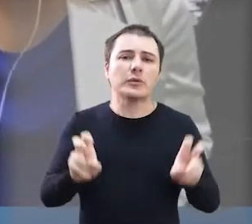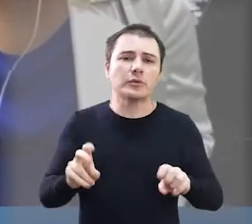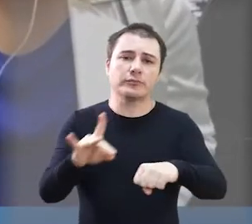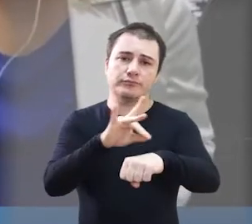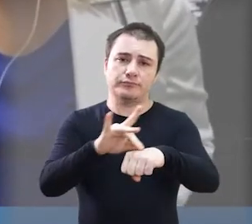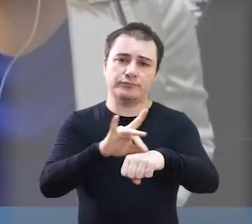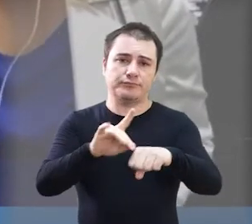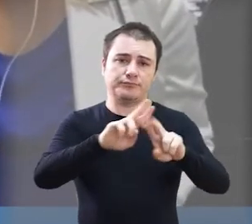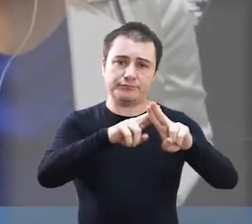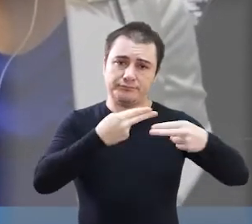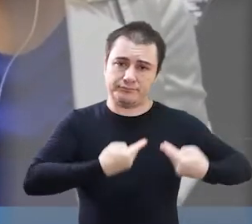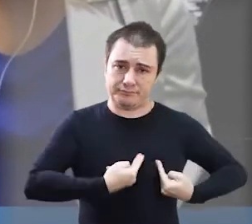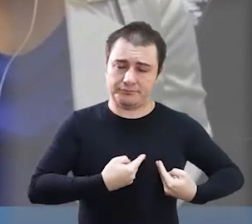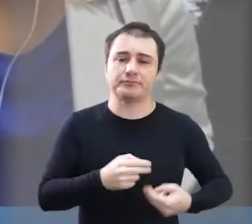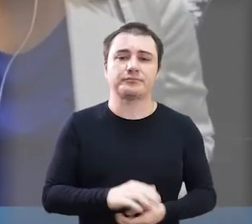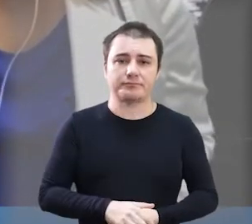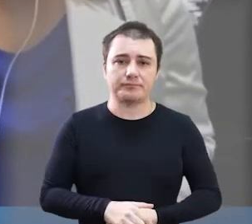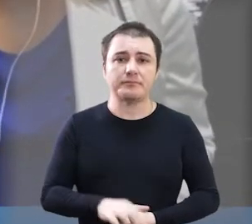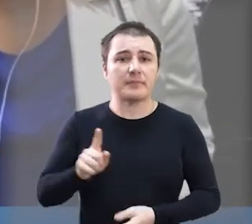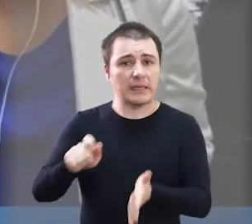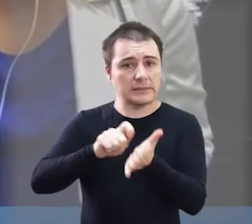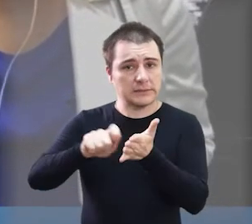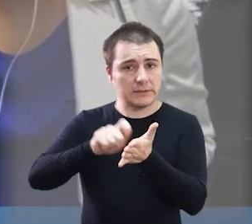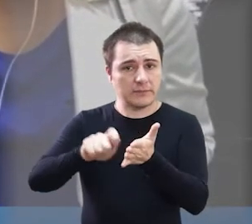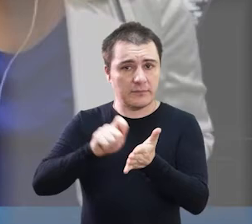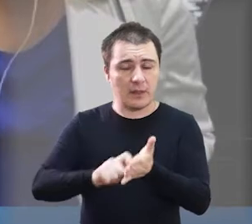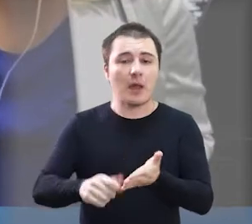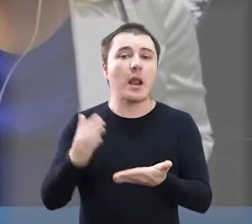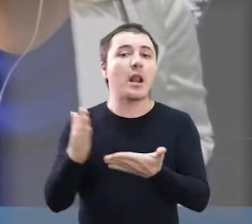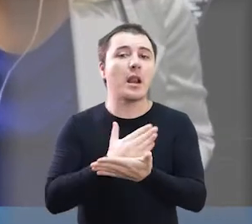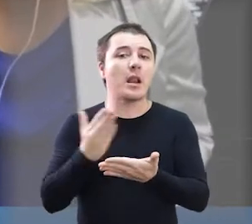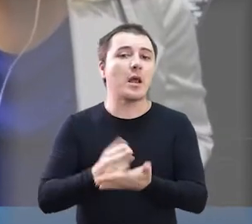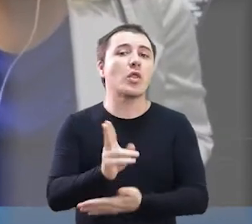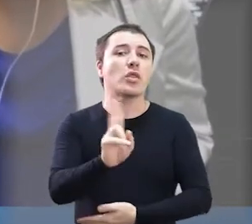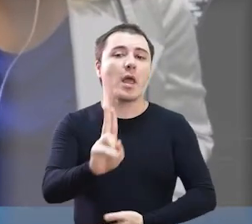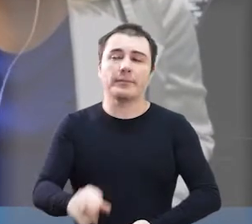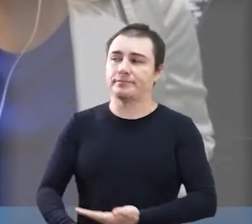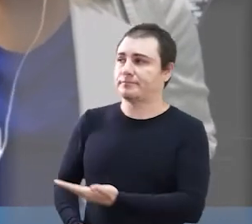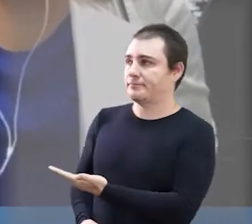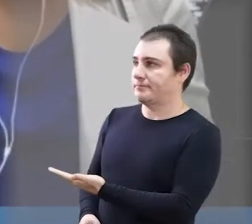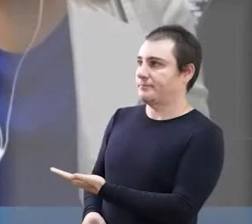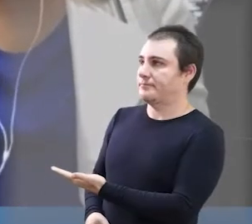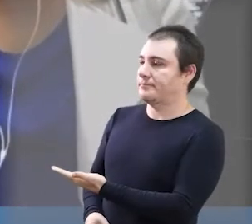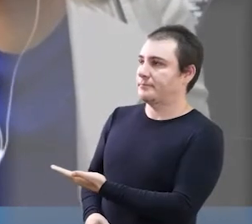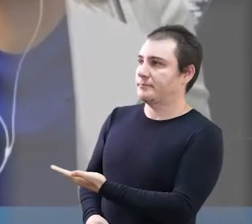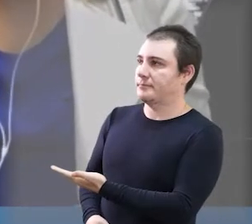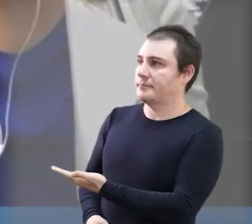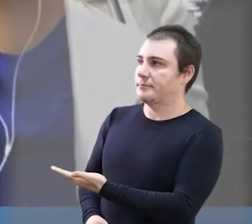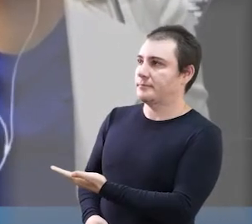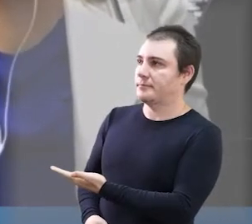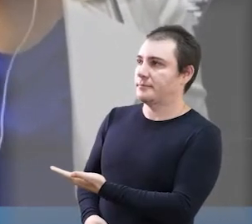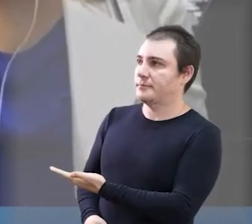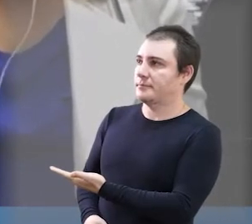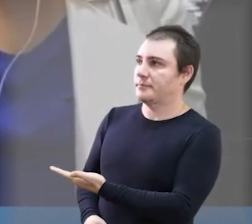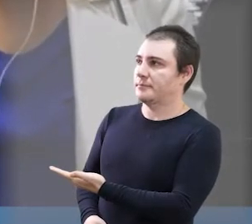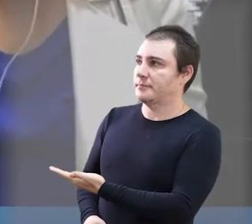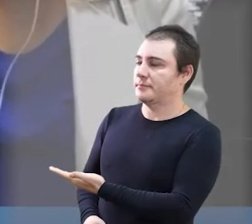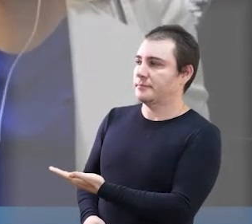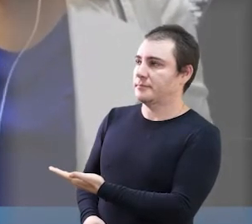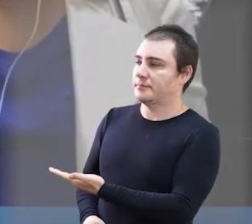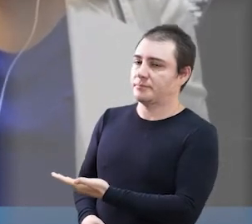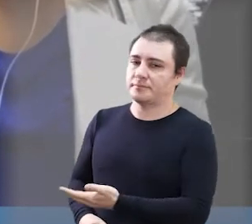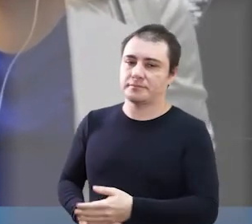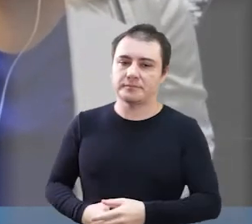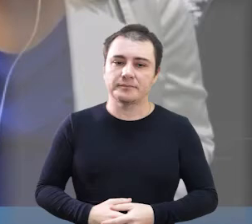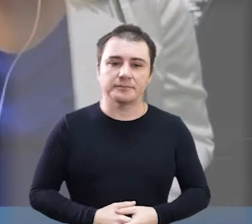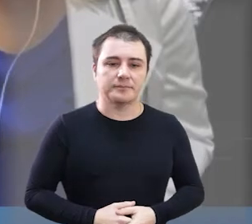da compreensão da morte. Ele escreveu o livro Como Lidar com o Luto, Apontamentos de um Psicólogo sobre o Luto